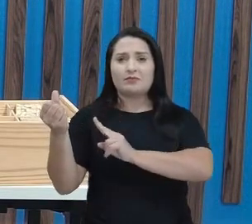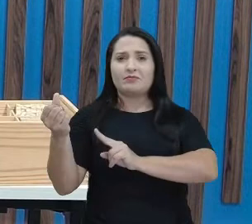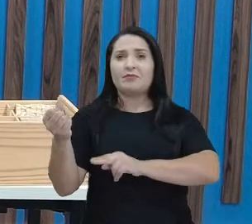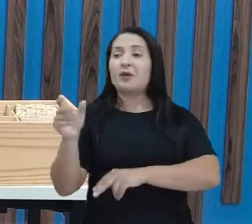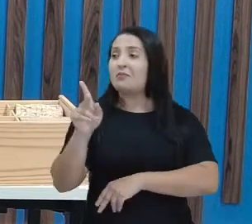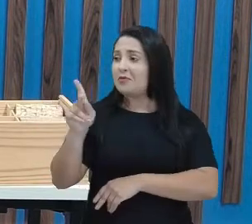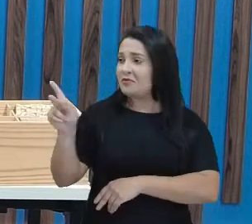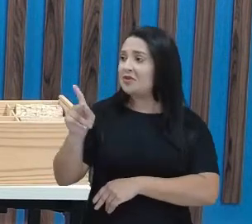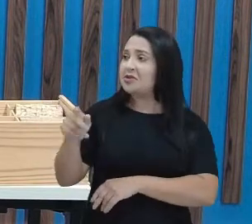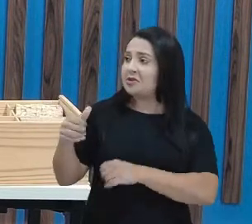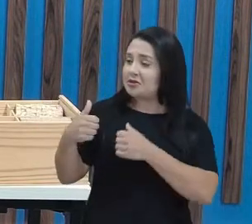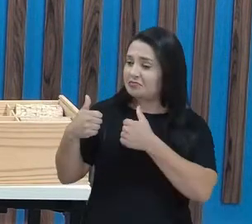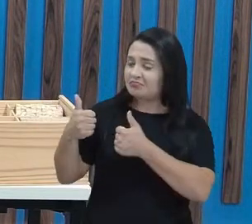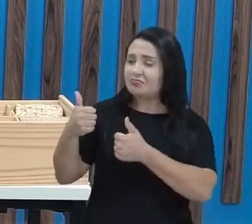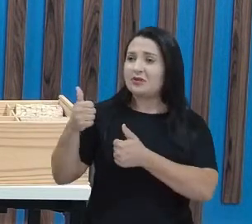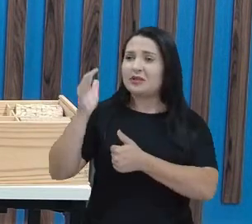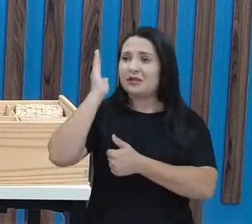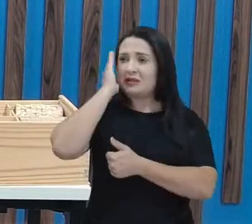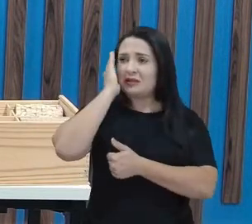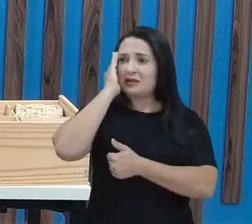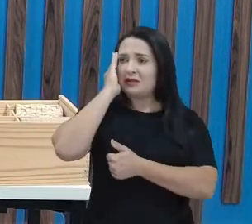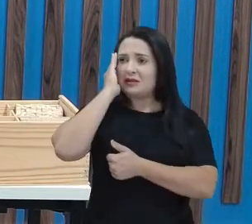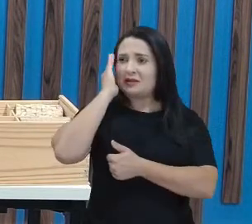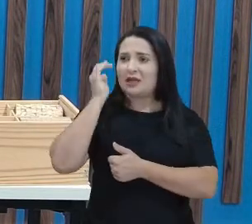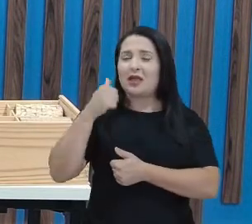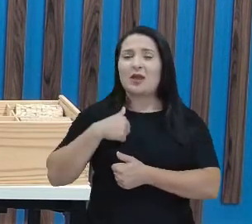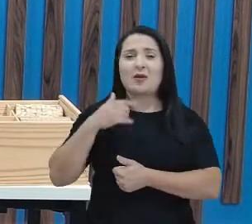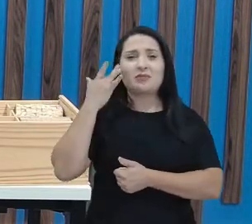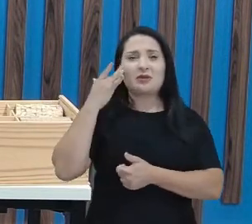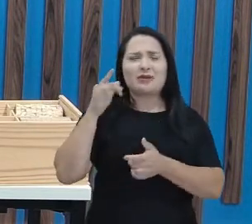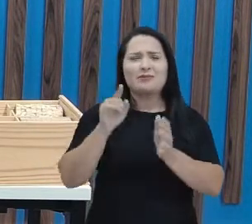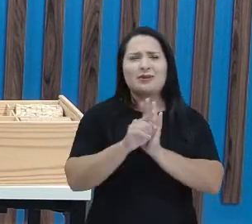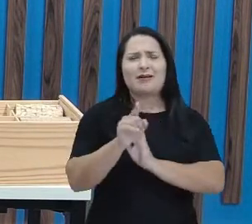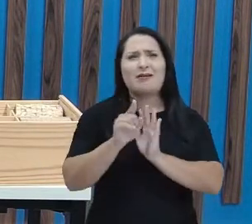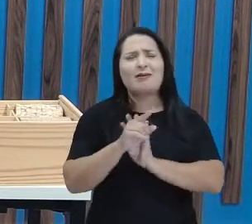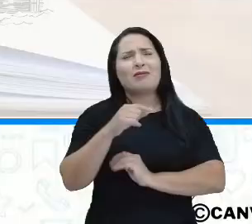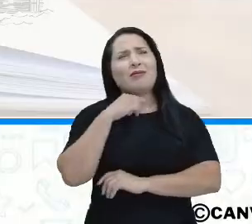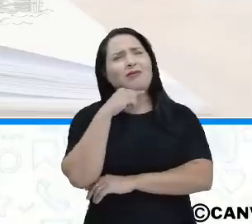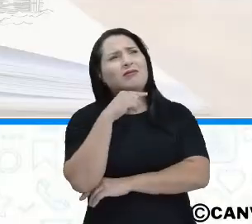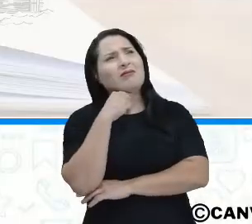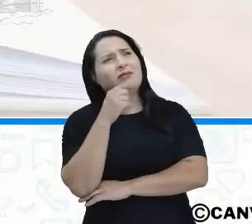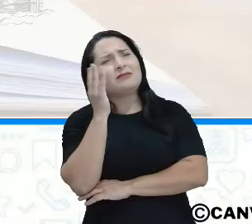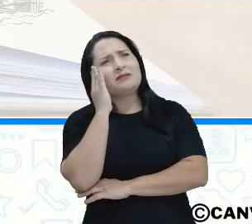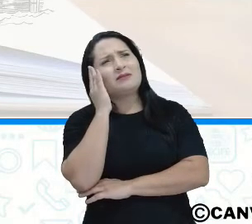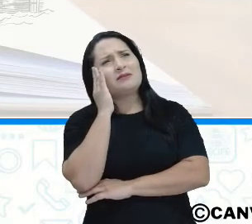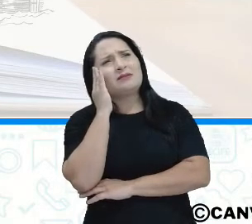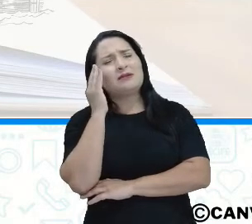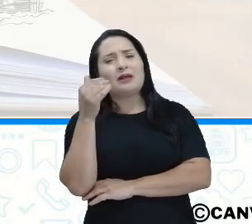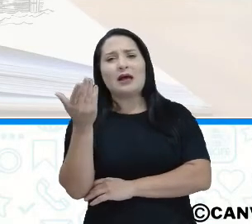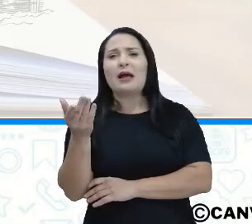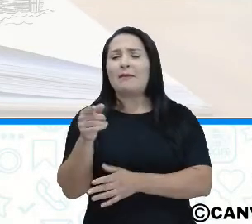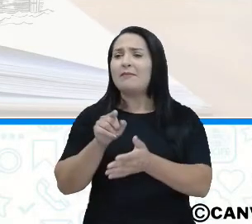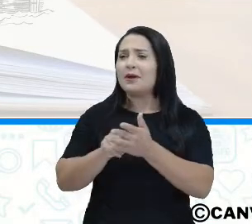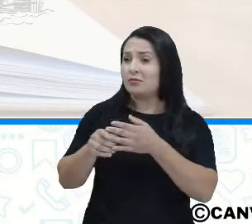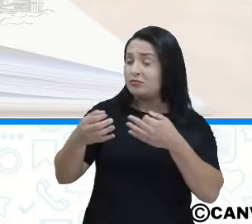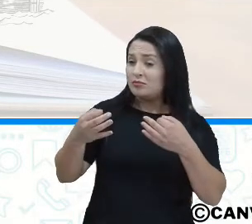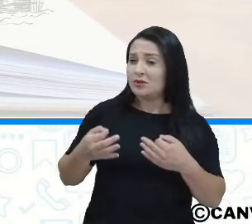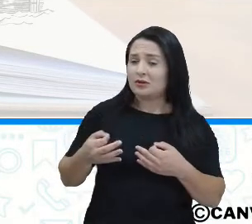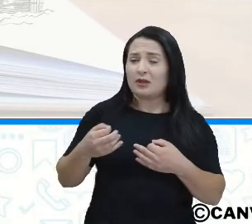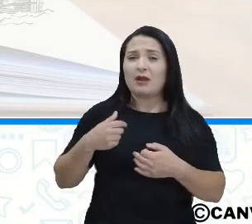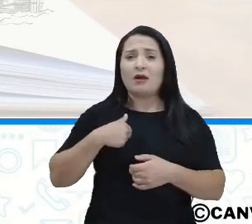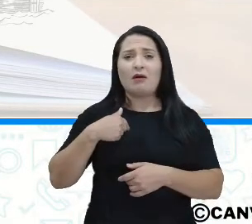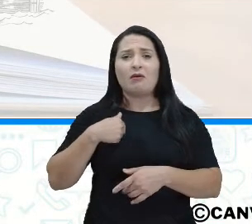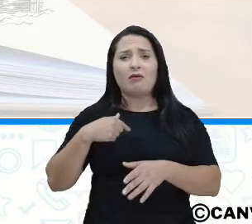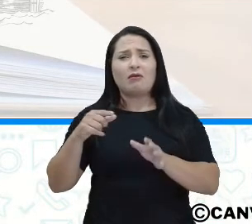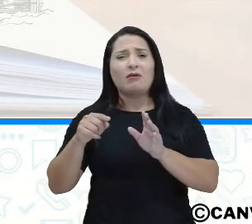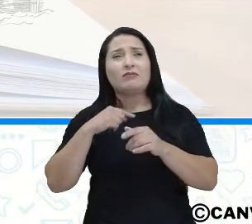ela... Entendeu que eu não estava sabendo fazer a pergunta? Eu não estava entendendo. Não, eu que não estava realmente. A pergunta foi correta. Eu é que